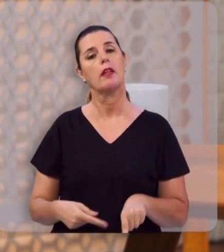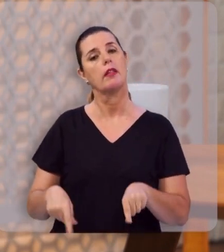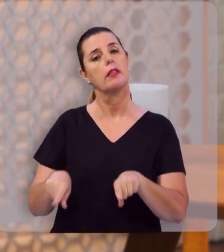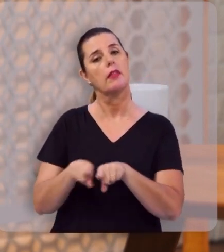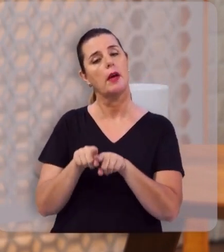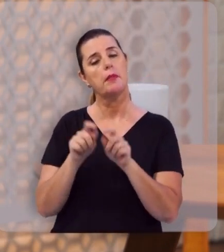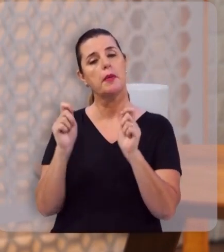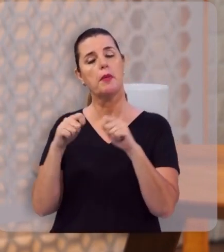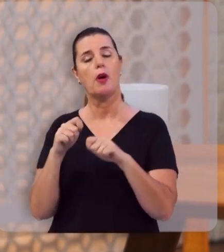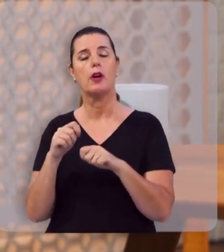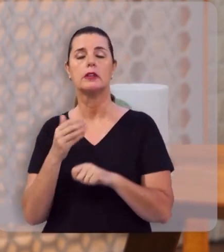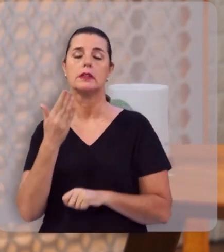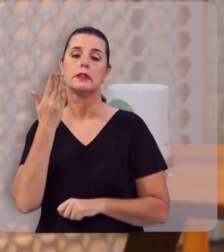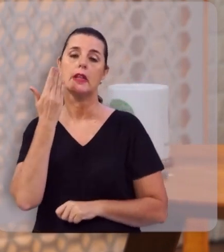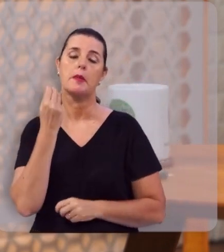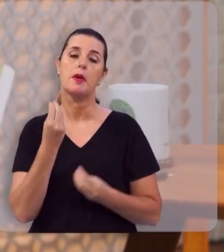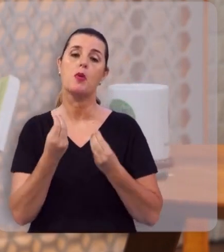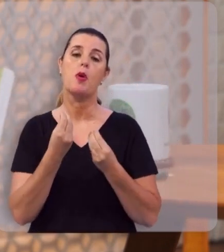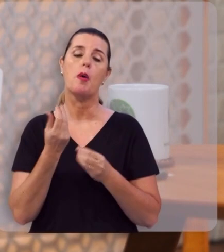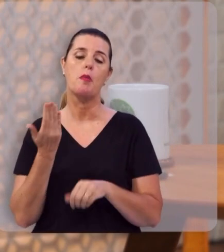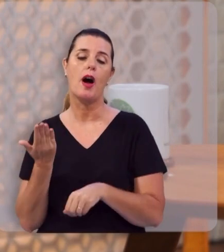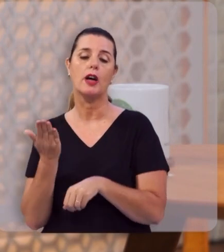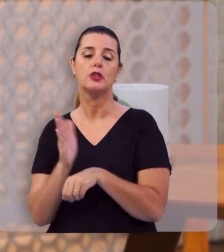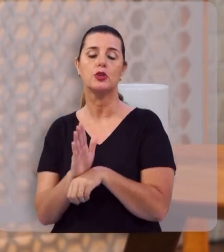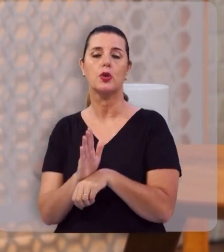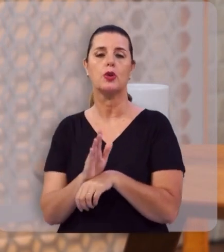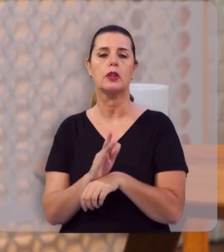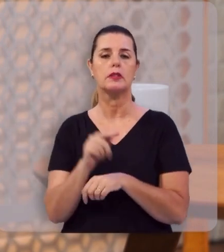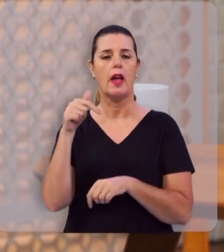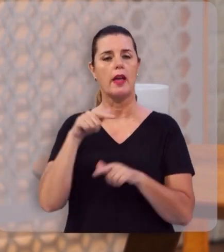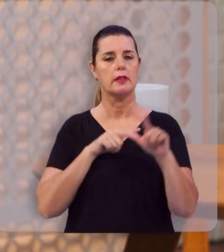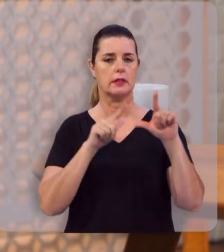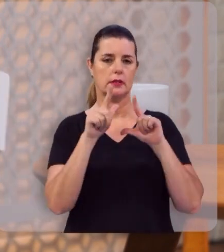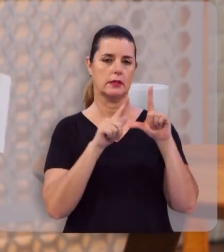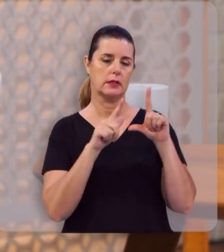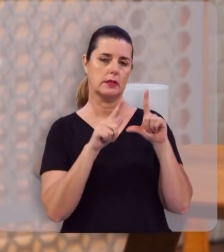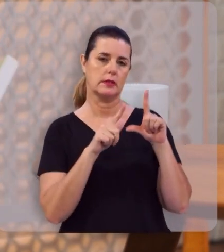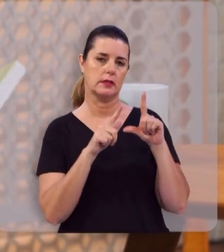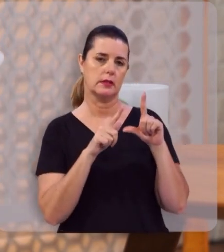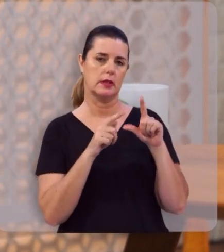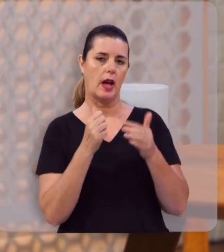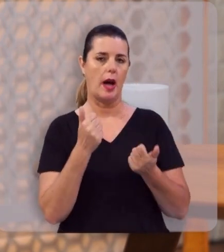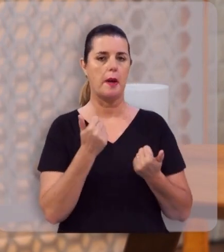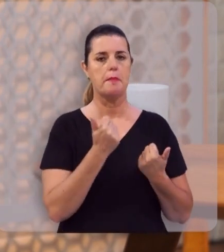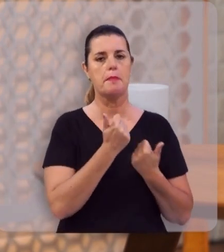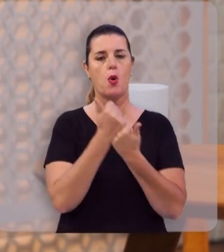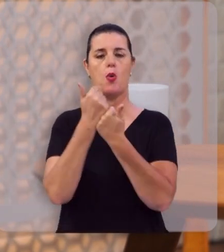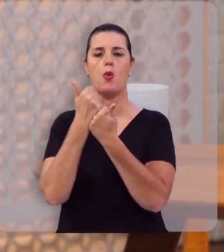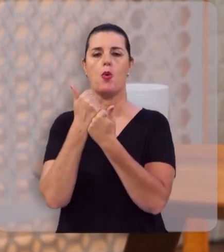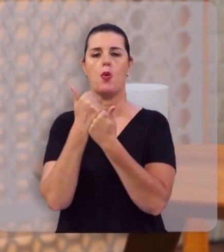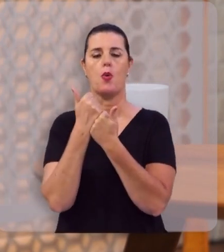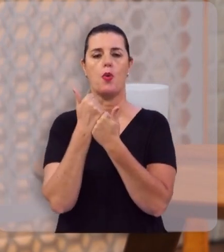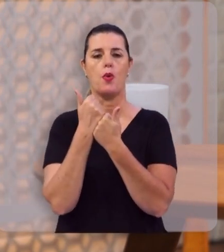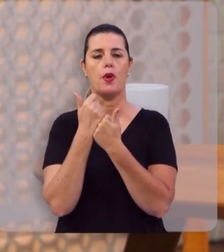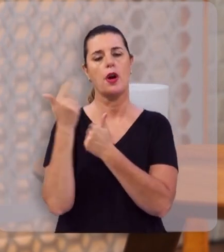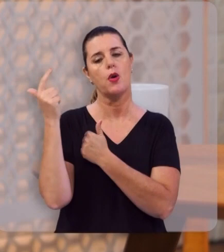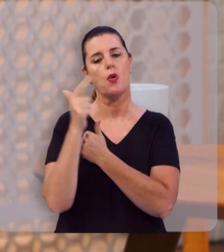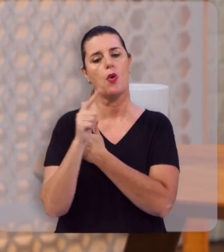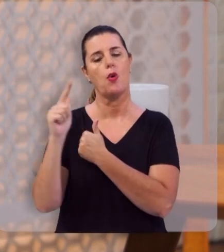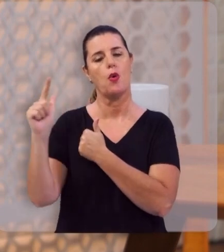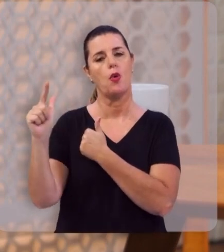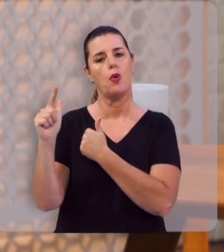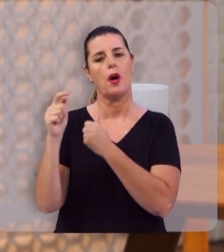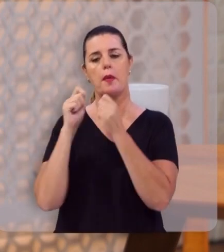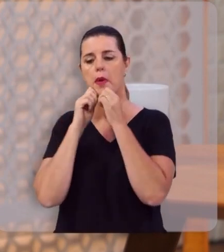Mas se você quer saber como ajudar a este programa e apoiá-lo a